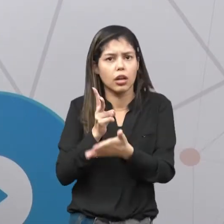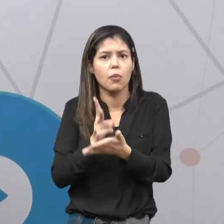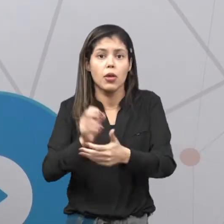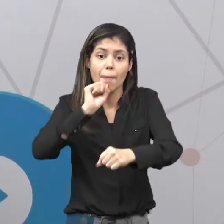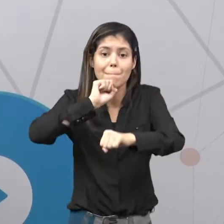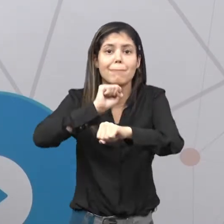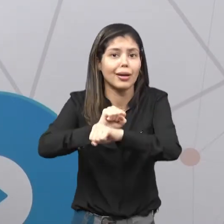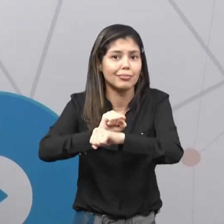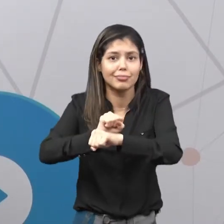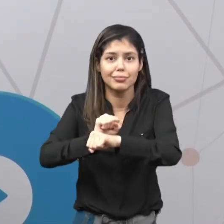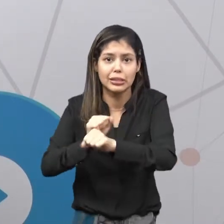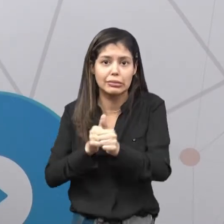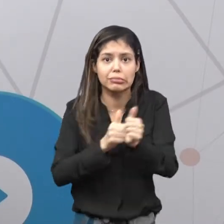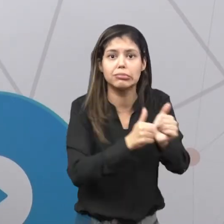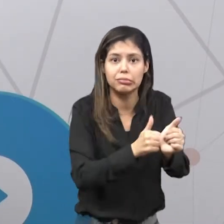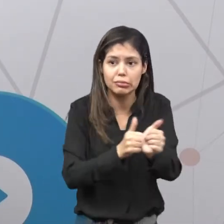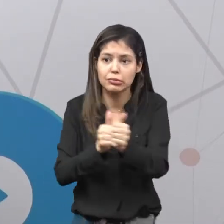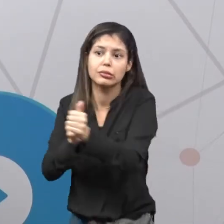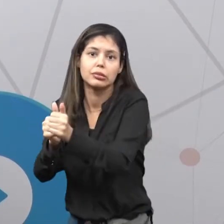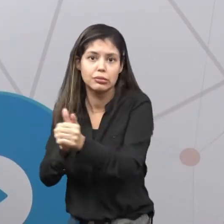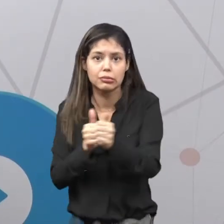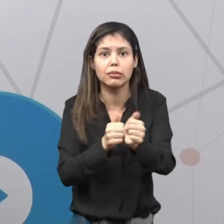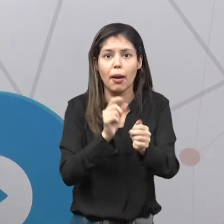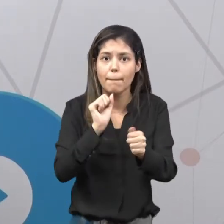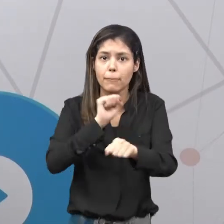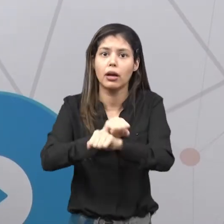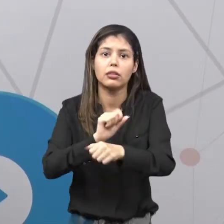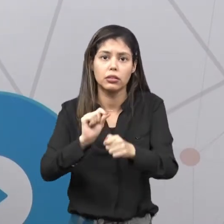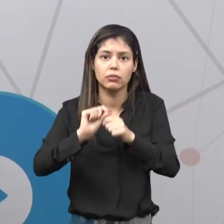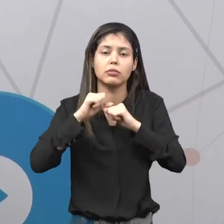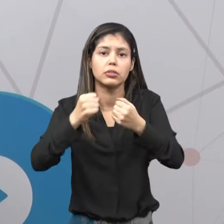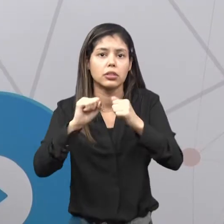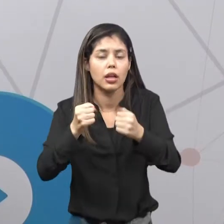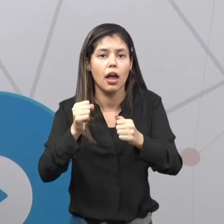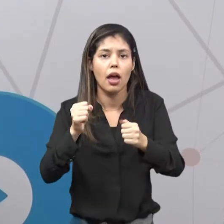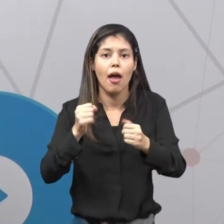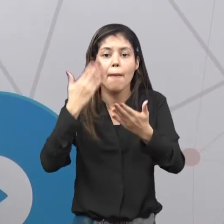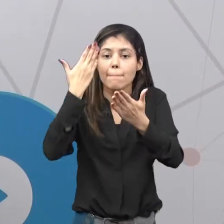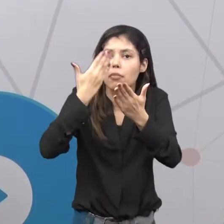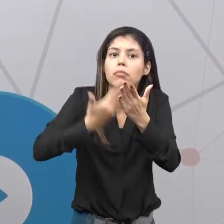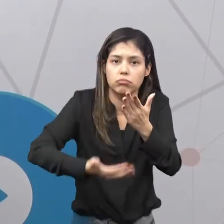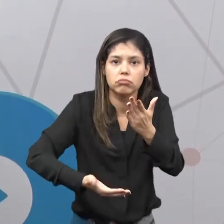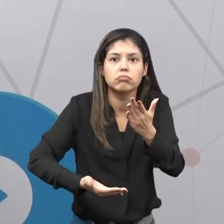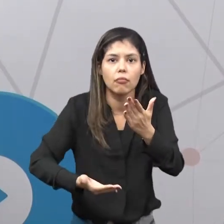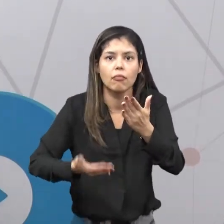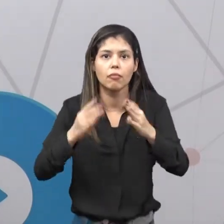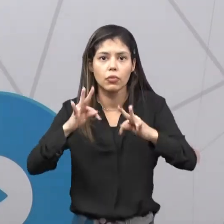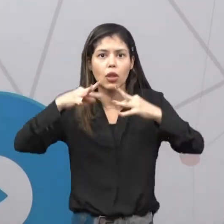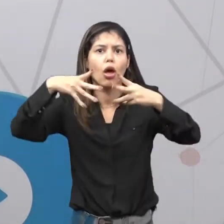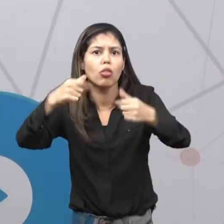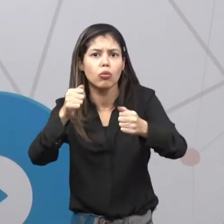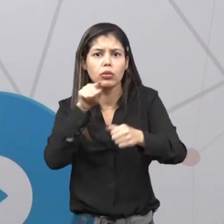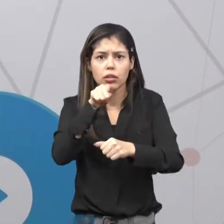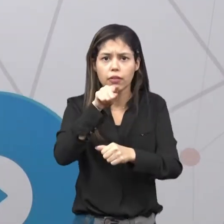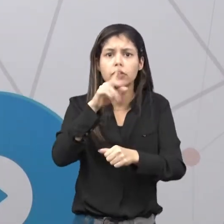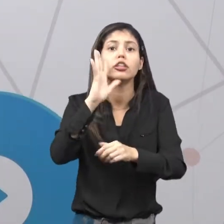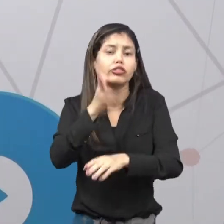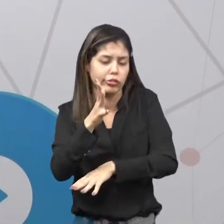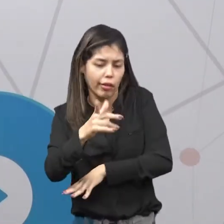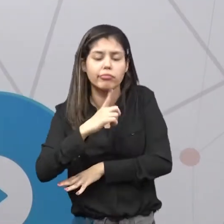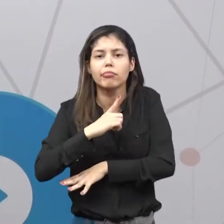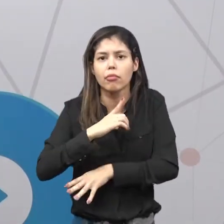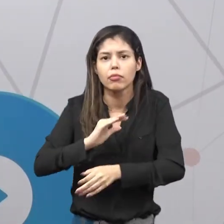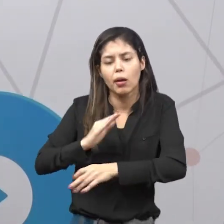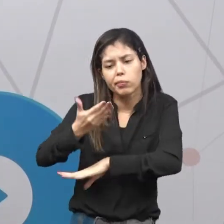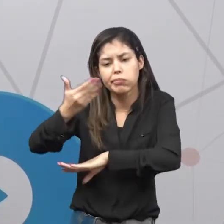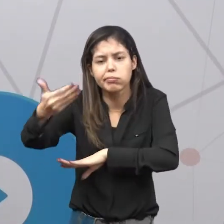você para de seguir essa rotina ou você para de fazer esse exercício, você vai acabar perdendo, né, tudo aquilo que você já ganhou durante